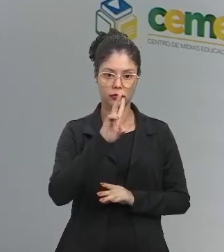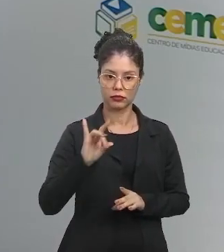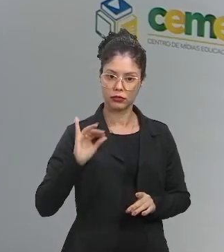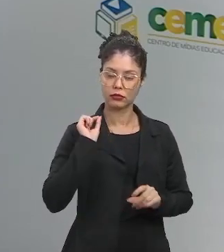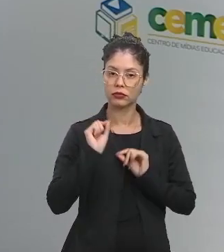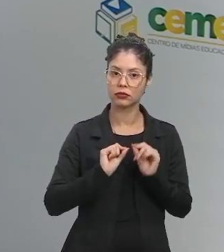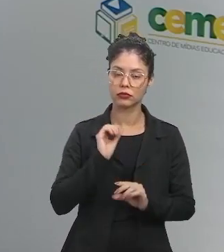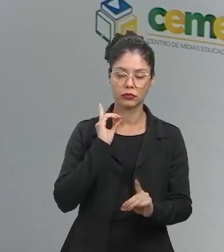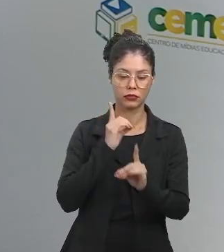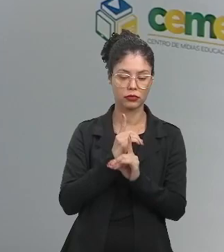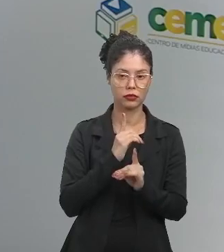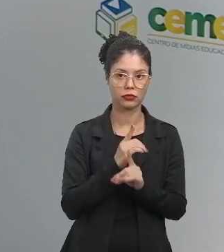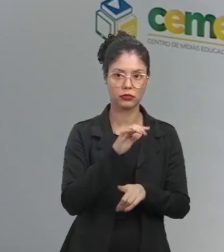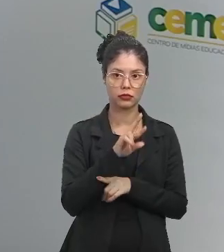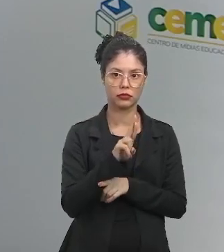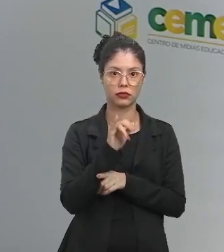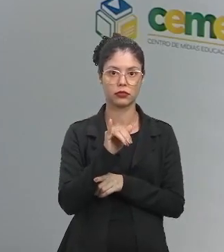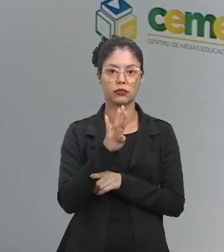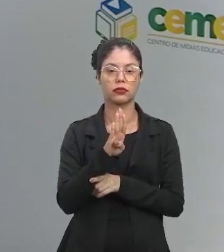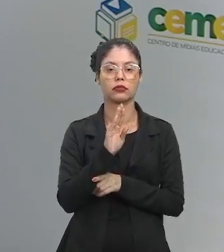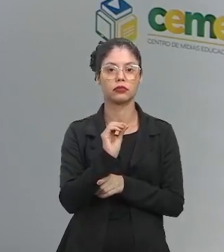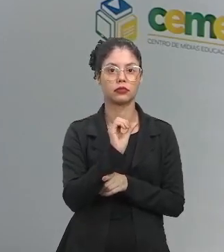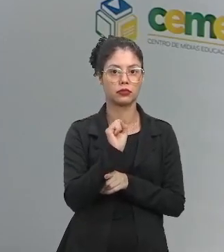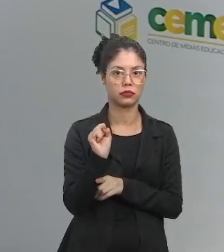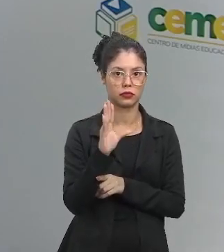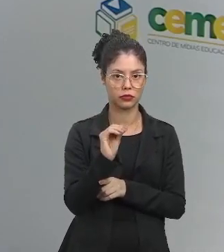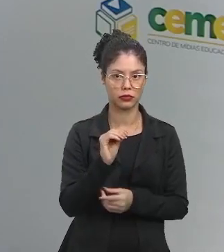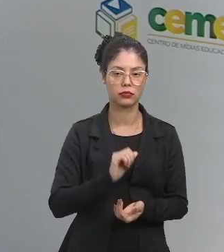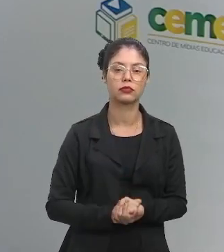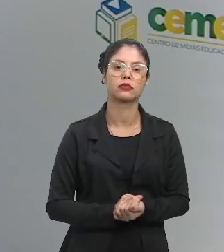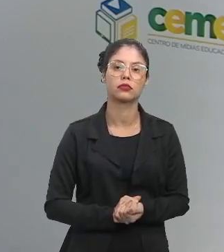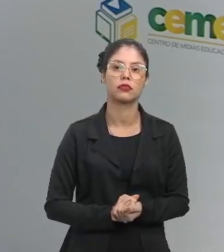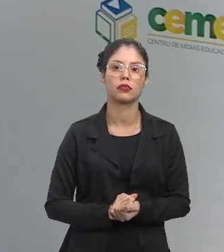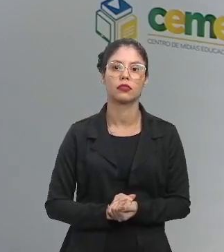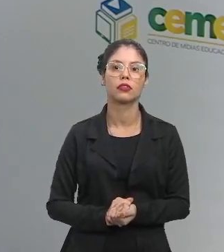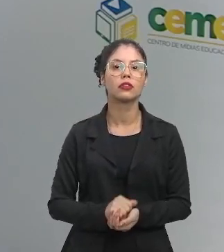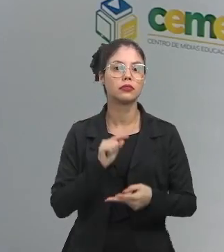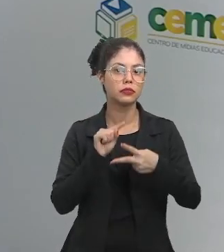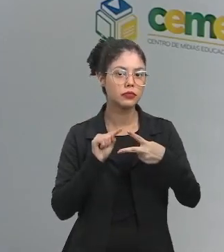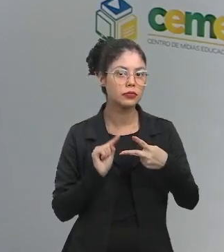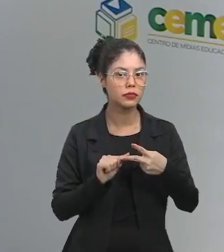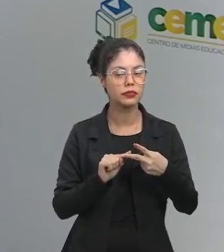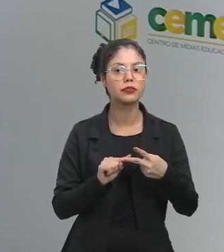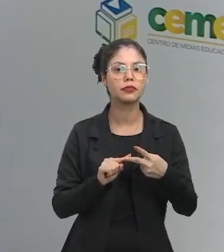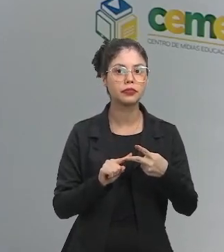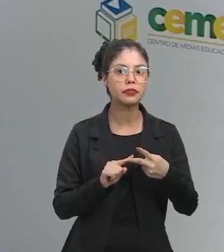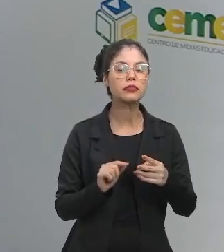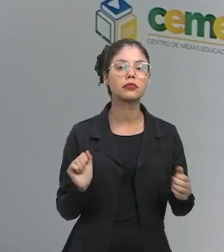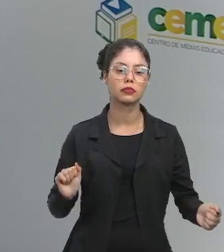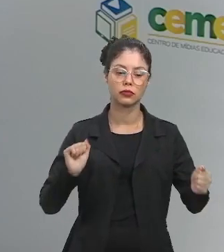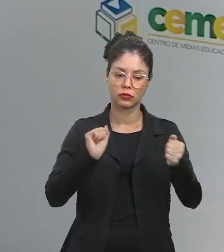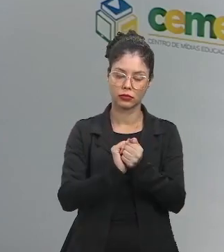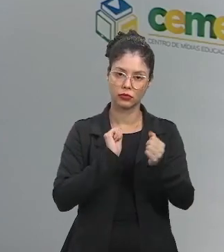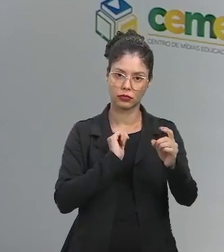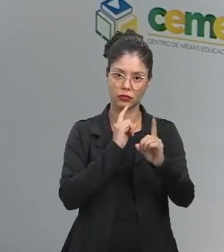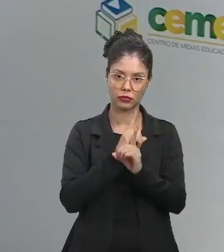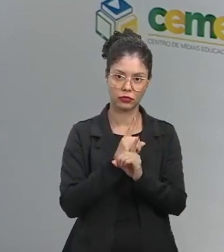encontrar o ribossomo. Então, as duas partes de um ribossomo vão se